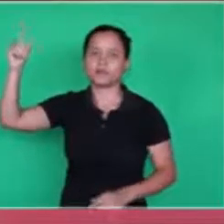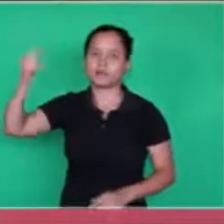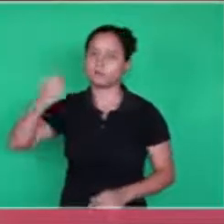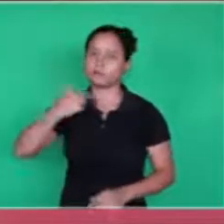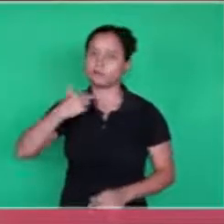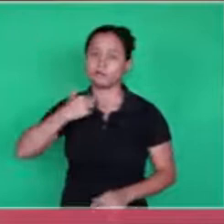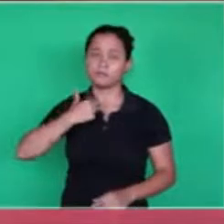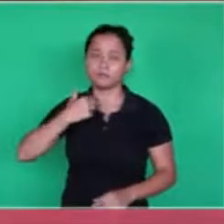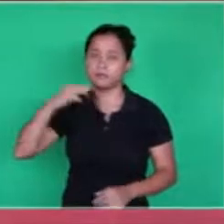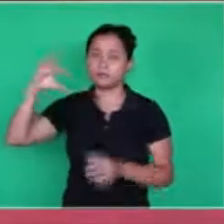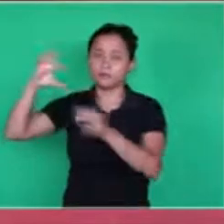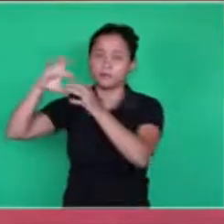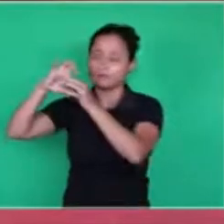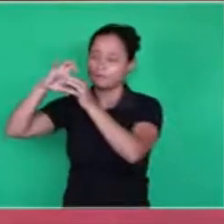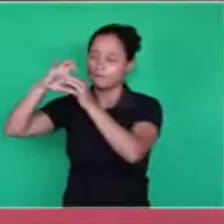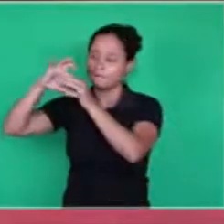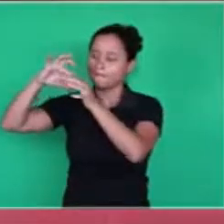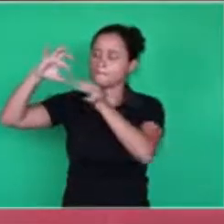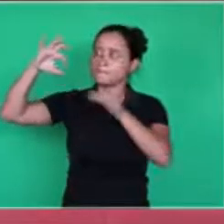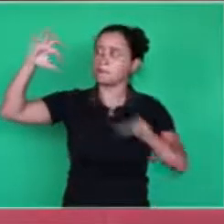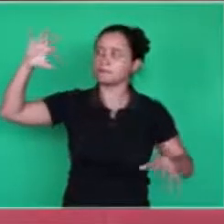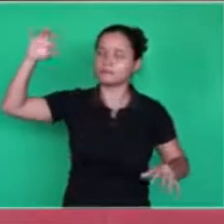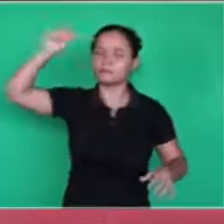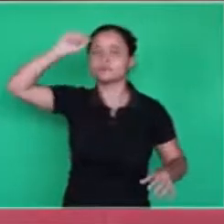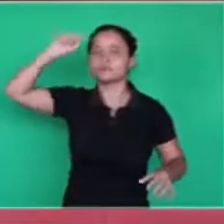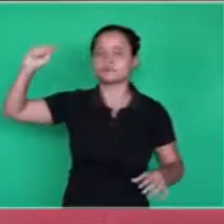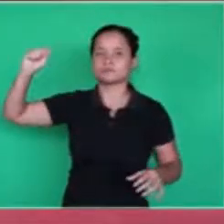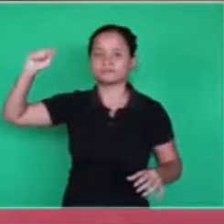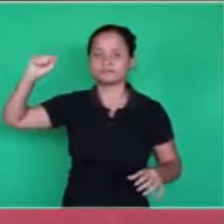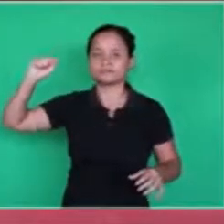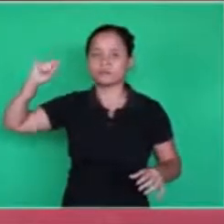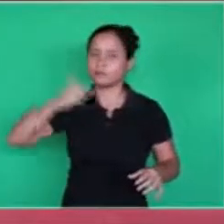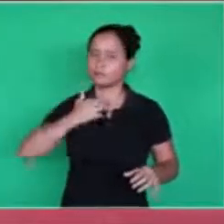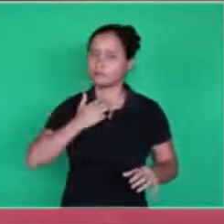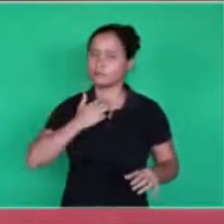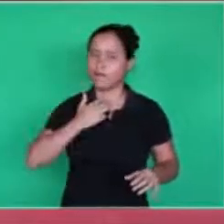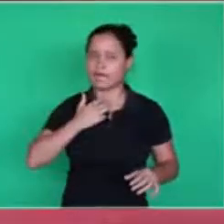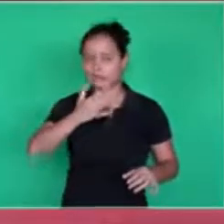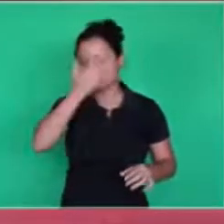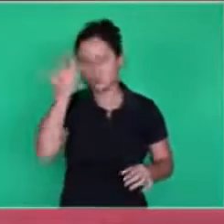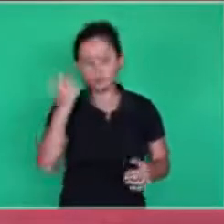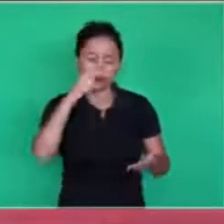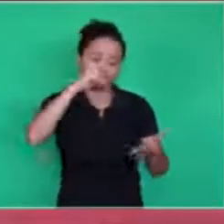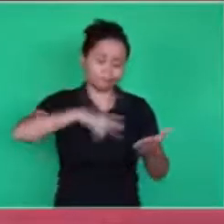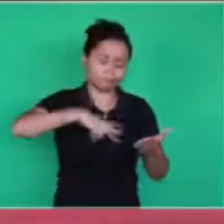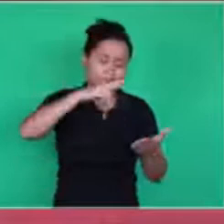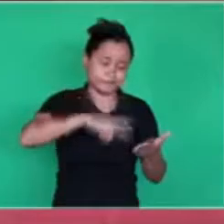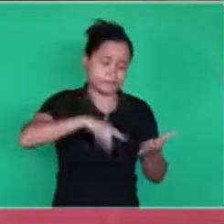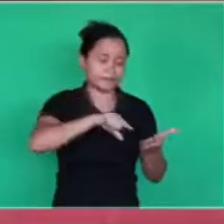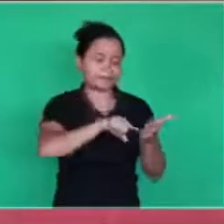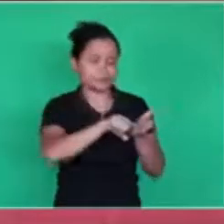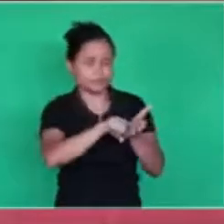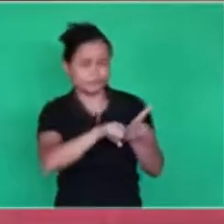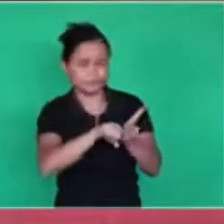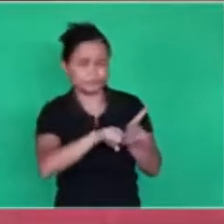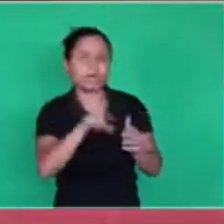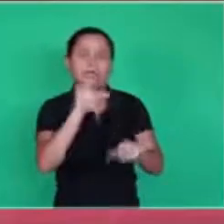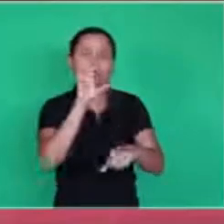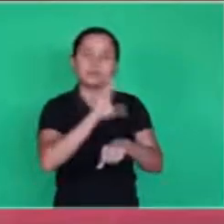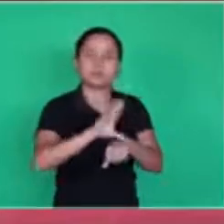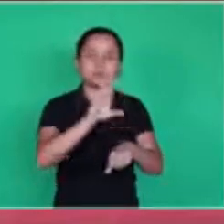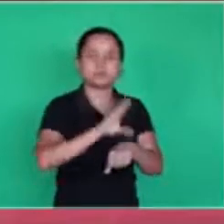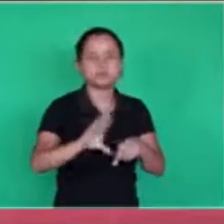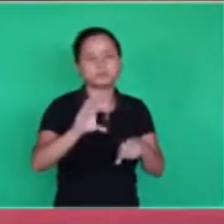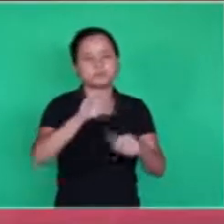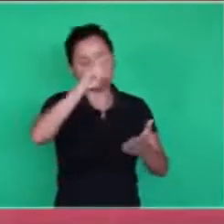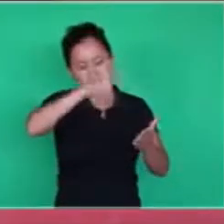autor. As pessoas querem ler, fazer curso de leitura de Bíblia, se esquecendo